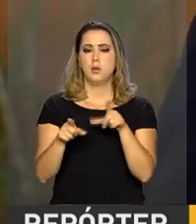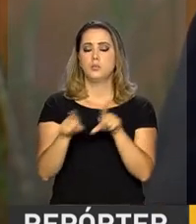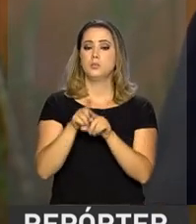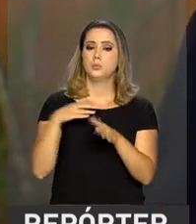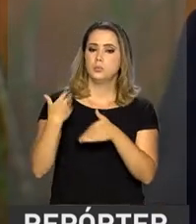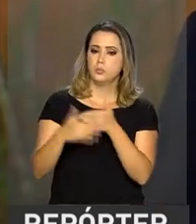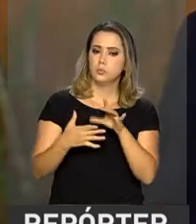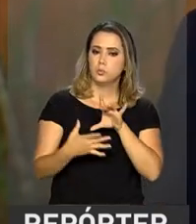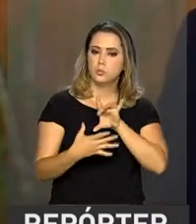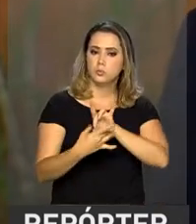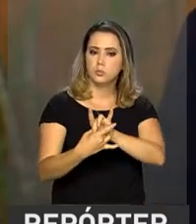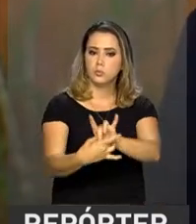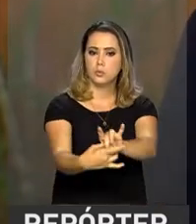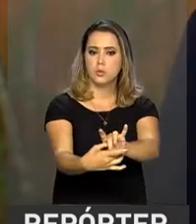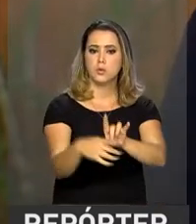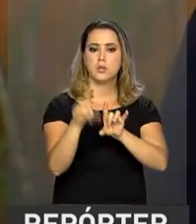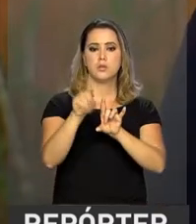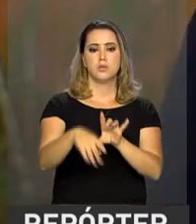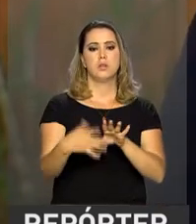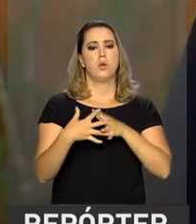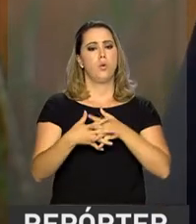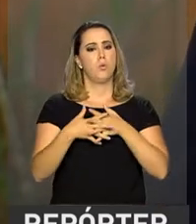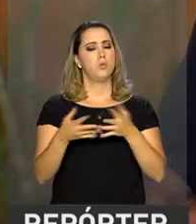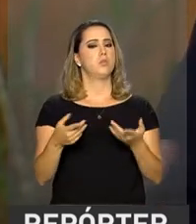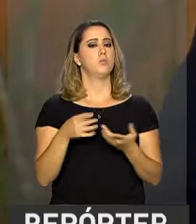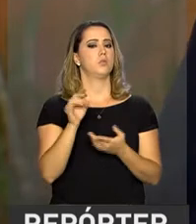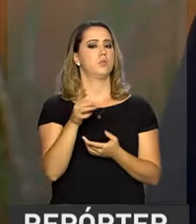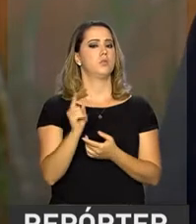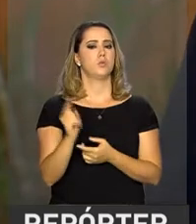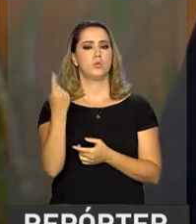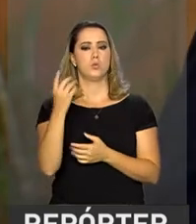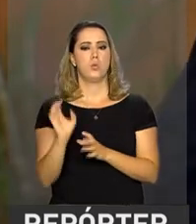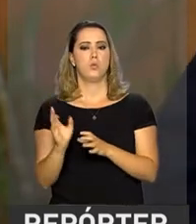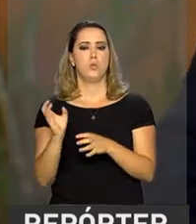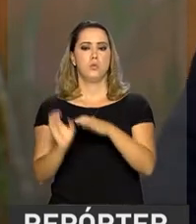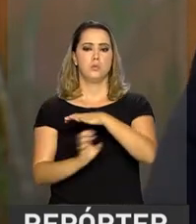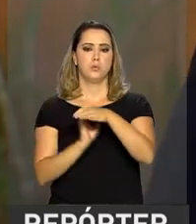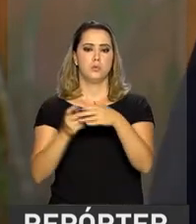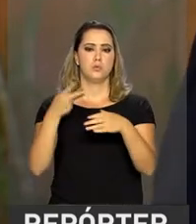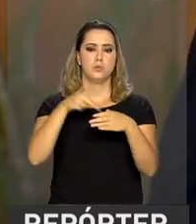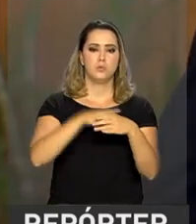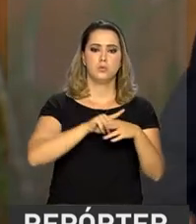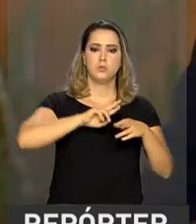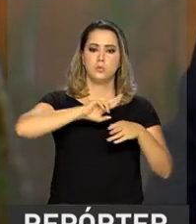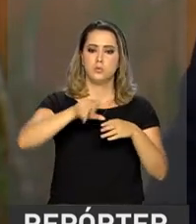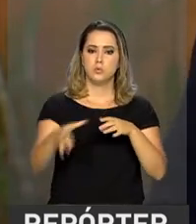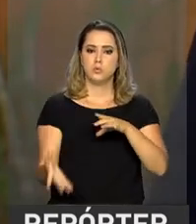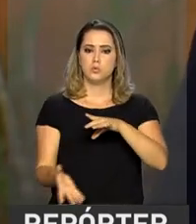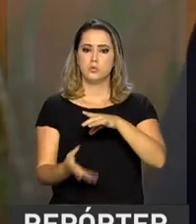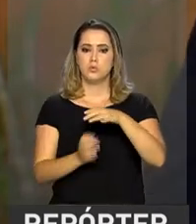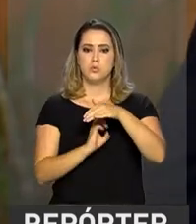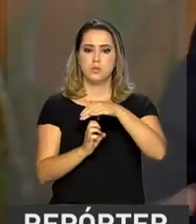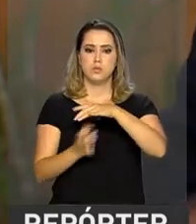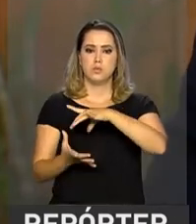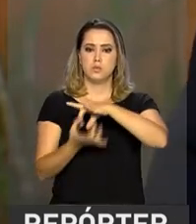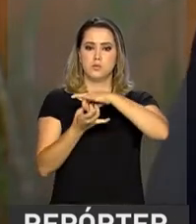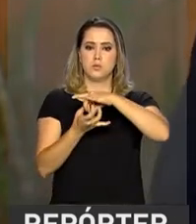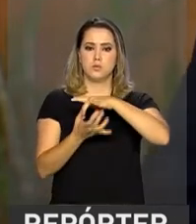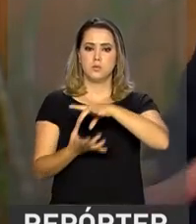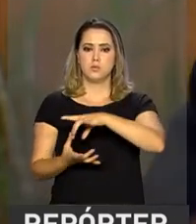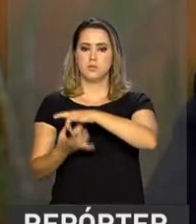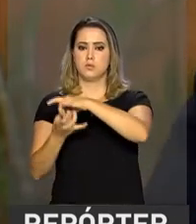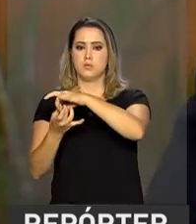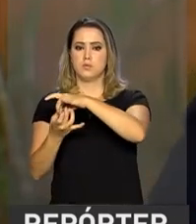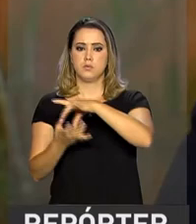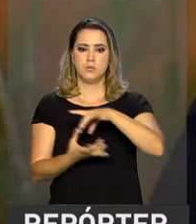produção é extremamente complexa ela não é só petrobras são várias empresas empresas grandes que contratam